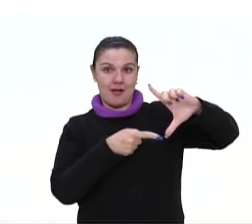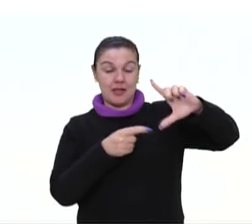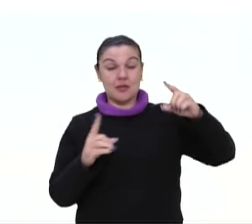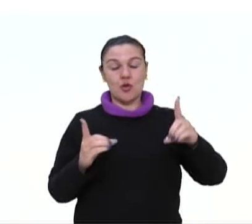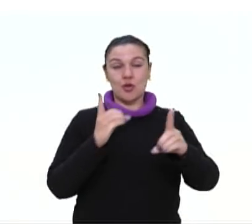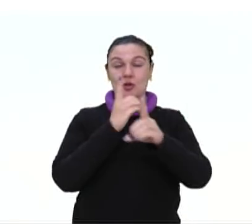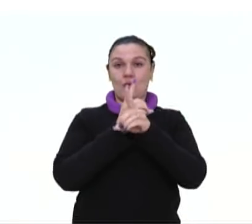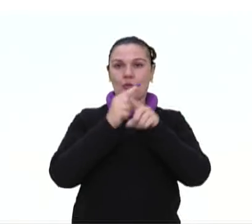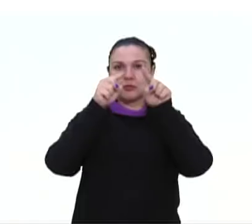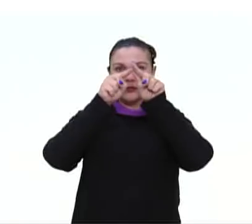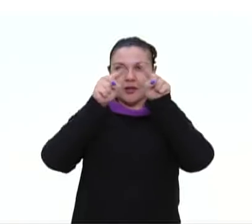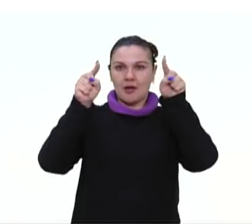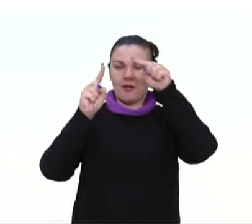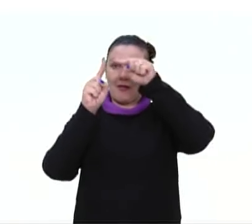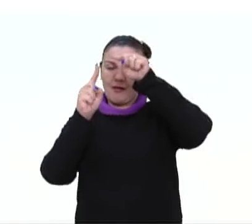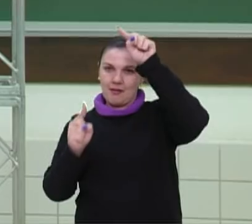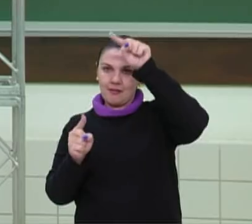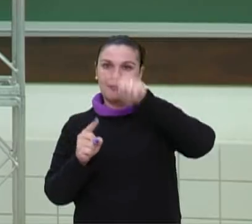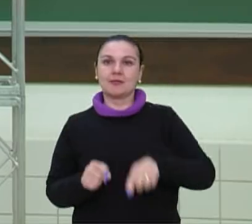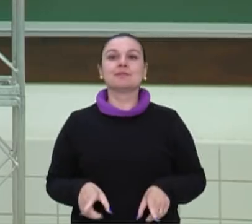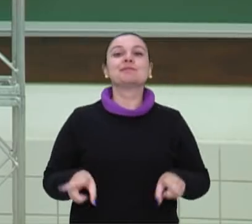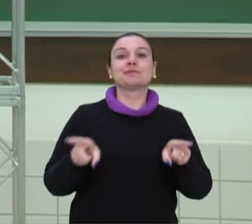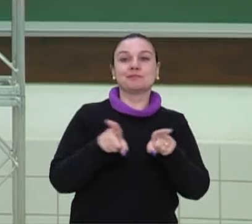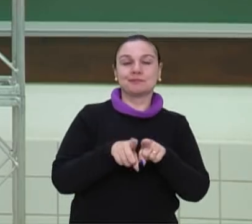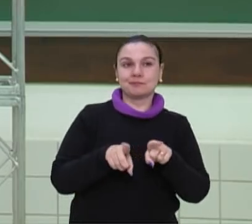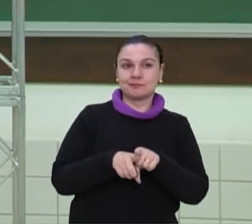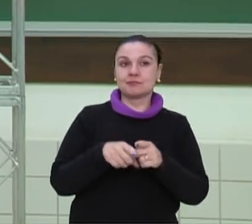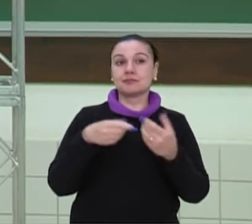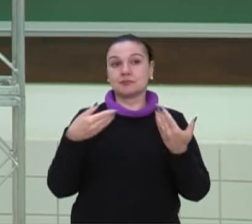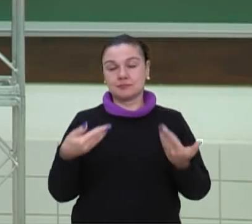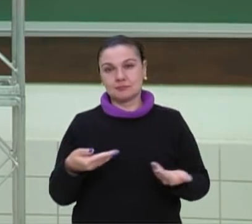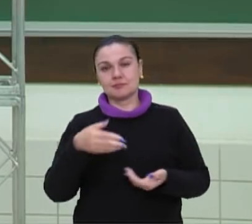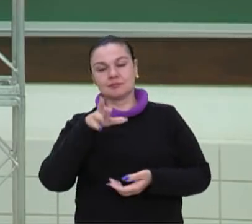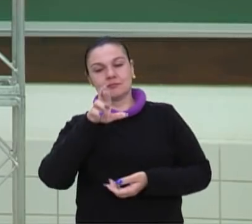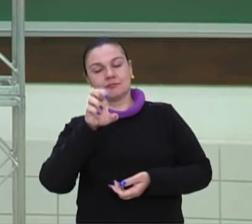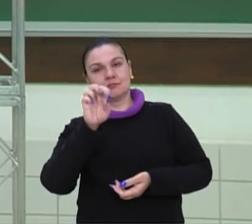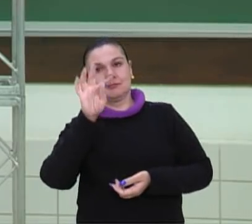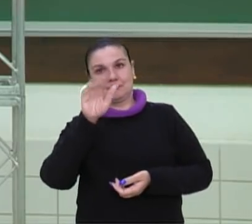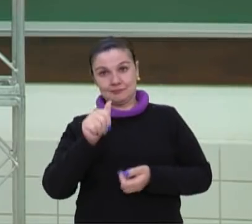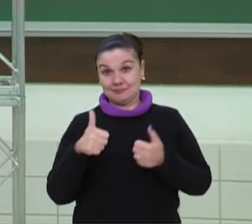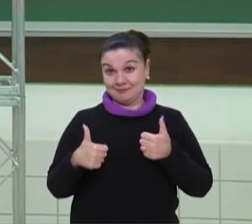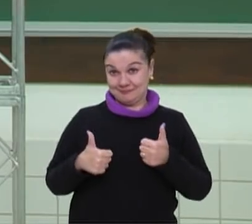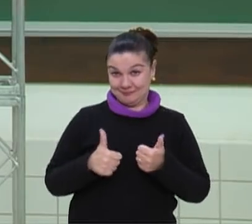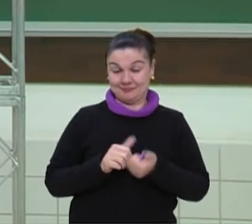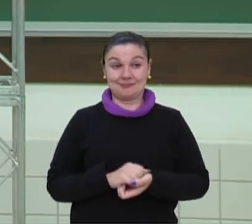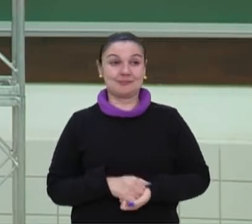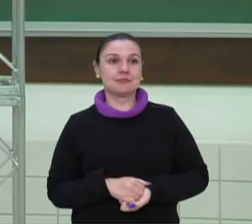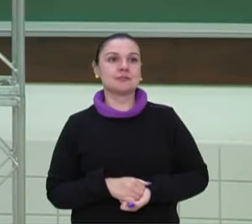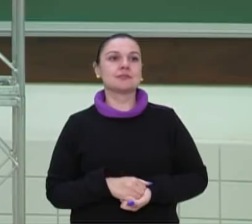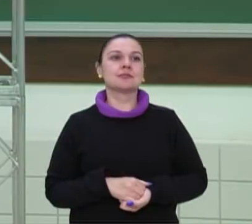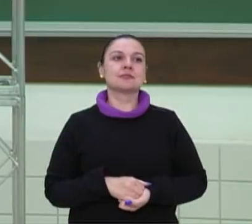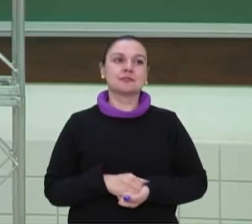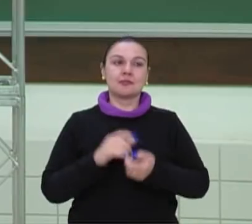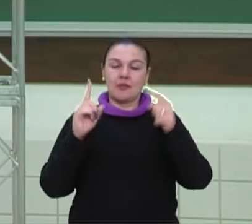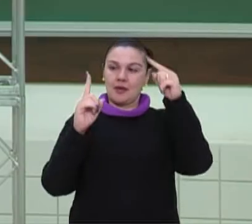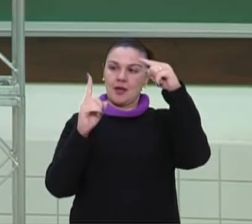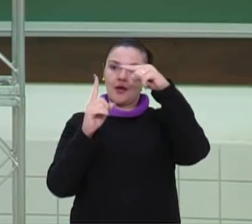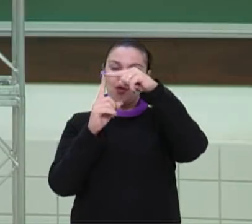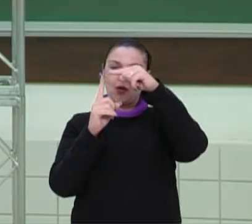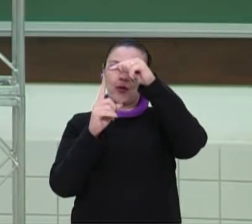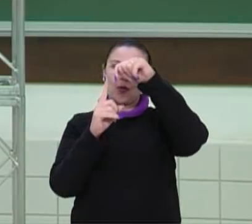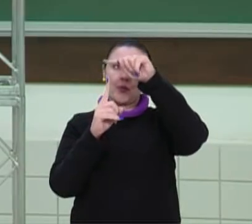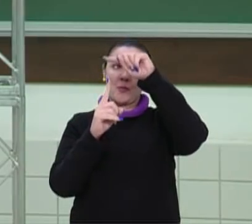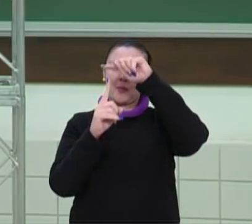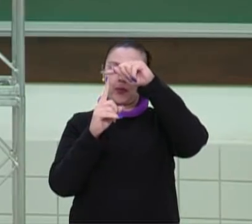Esses pontos de encontro de 2 lados também chamamos de segmentos de reta, tá bom? E o vértice,